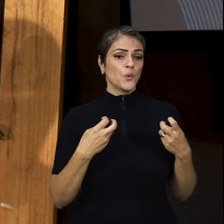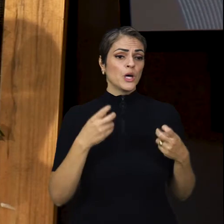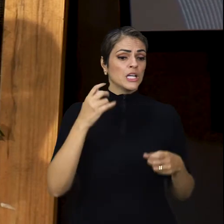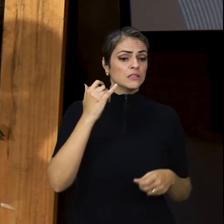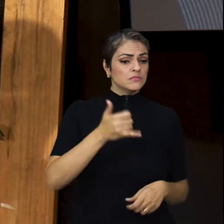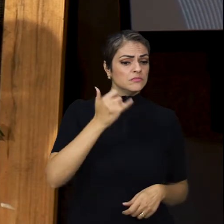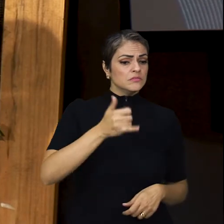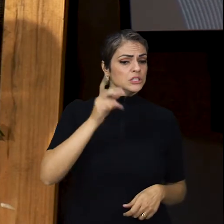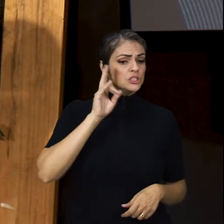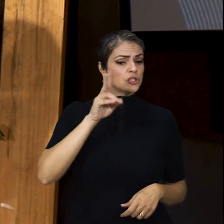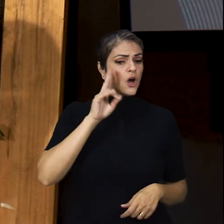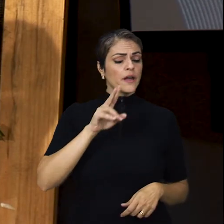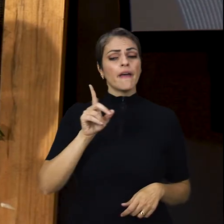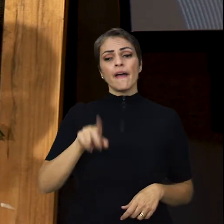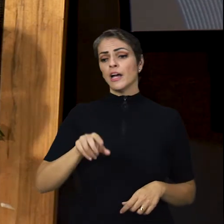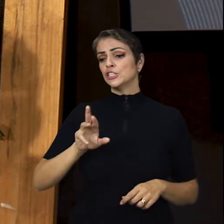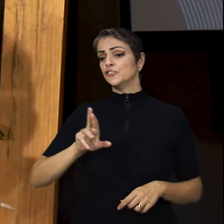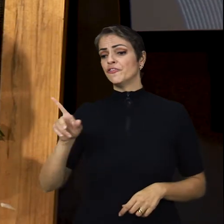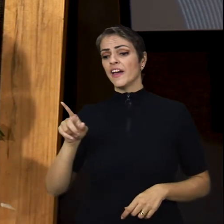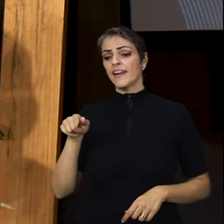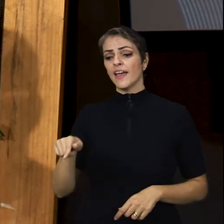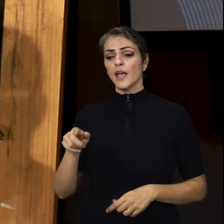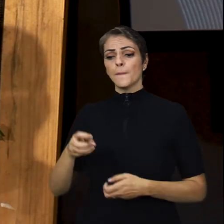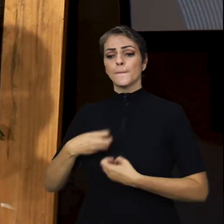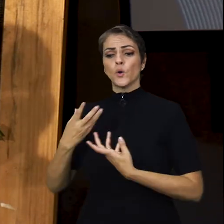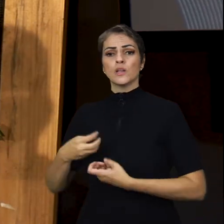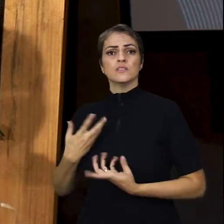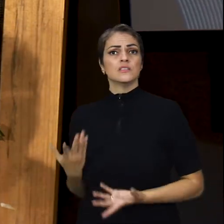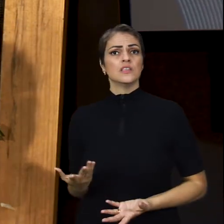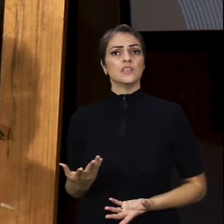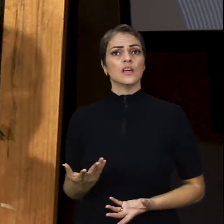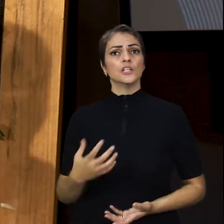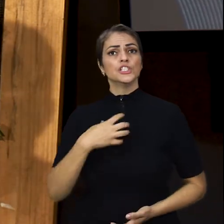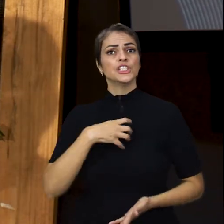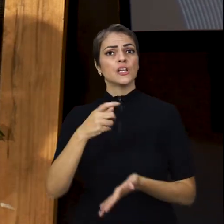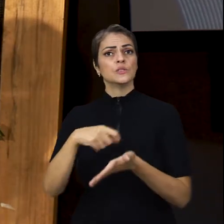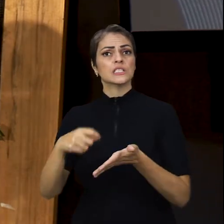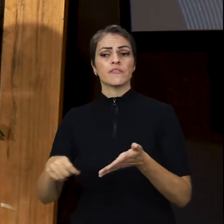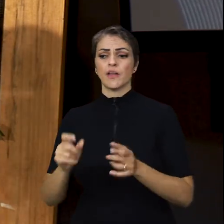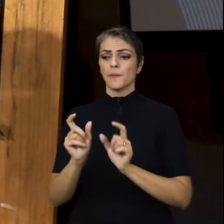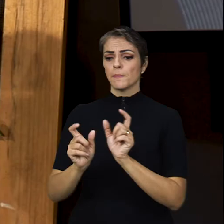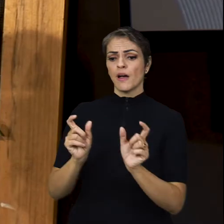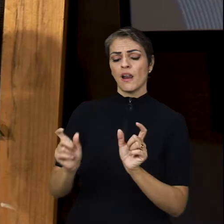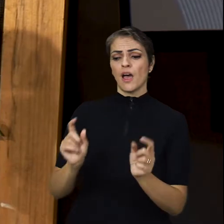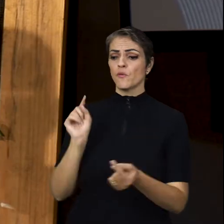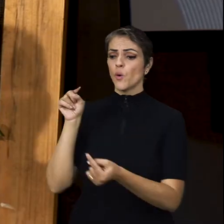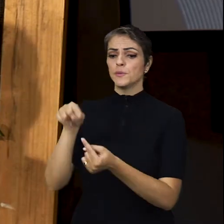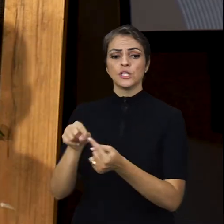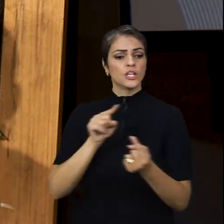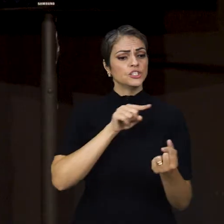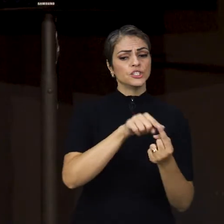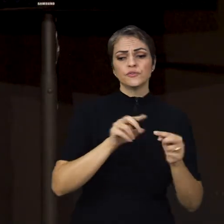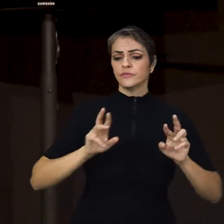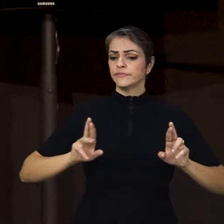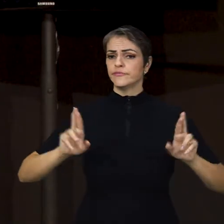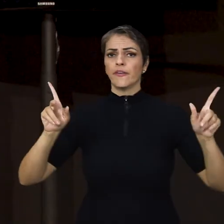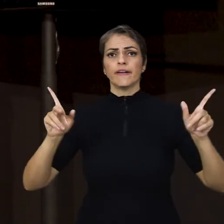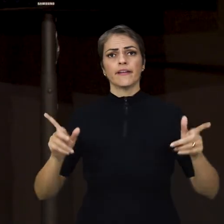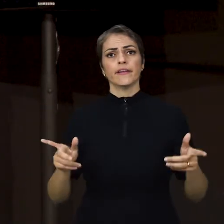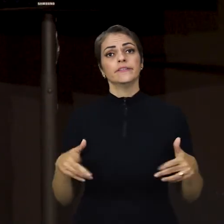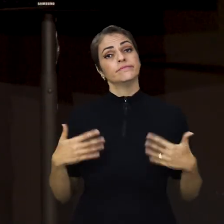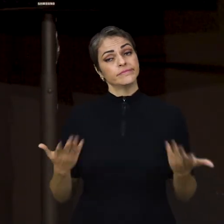como eu interpreto uma poesia. O tipo de linguagem muda, o ambiente muda, o propósito do texto é diferente, e então eu